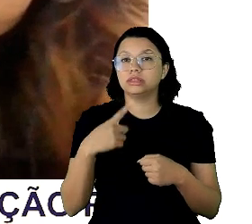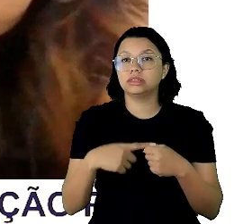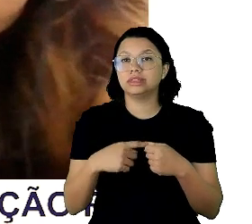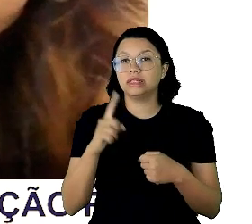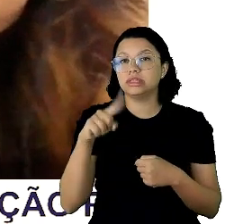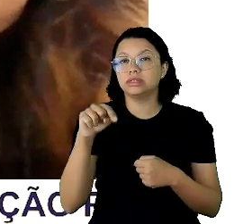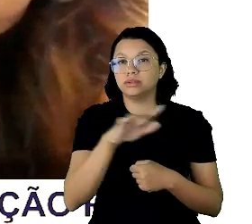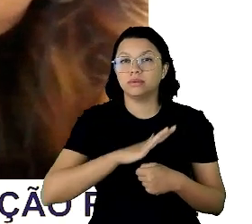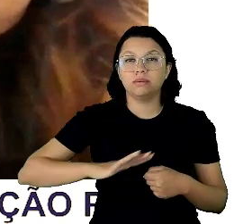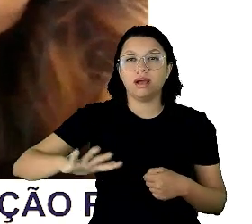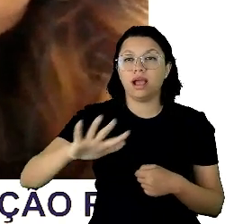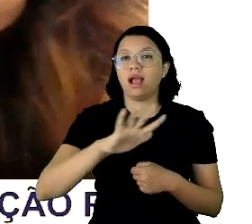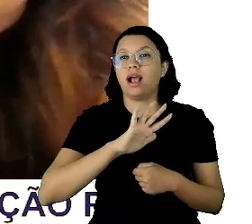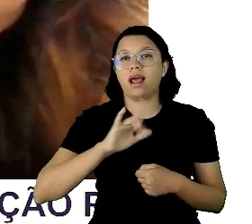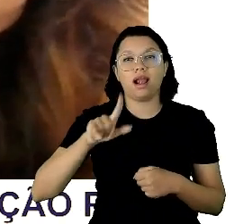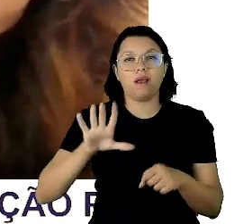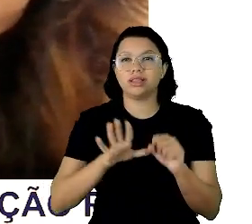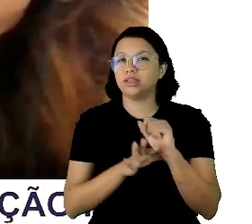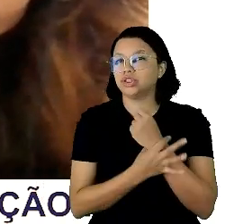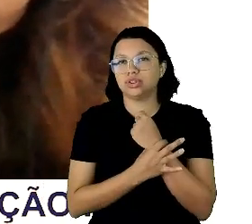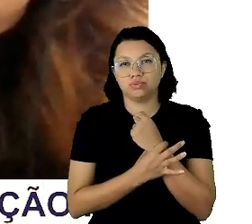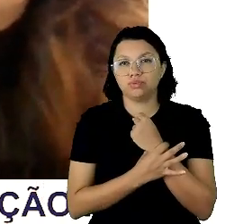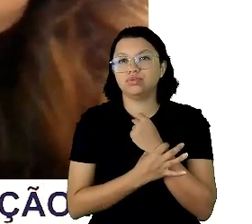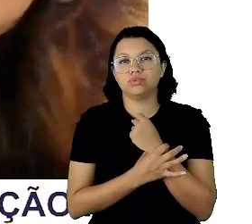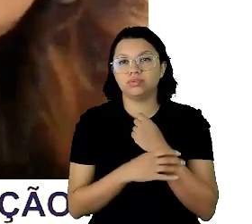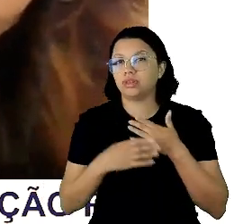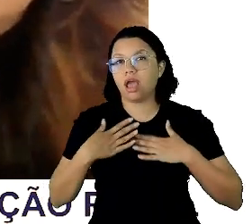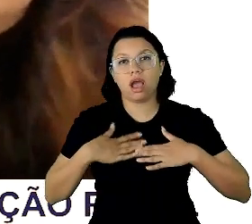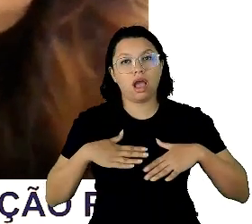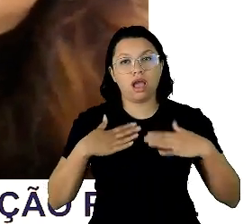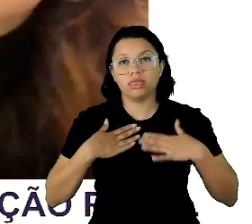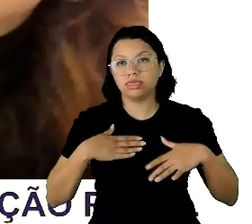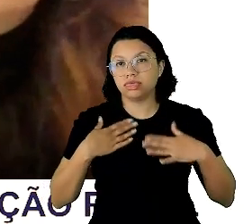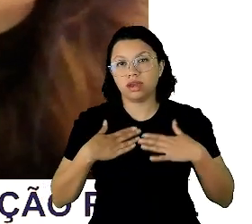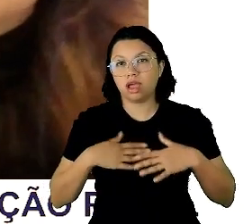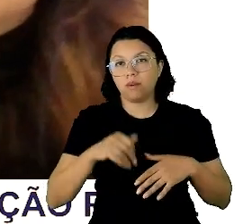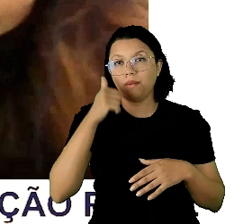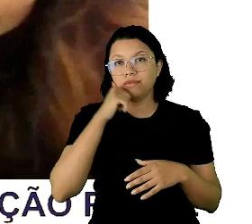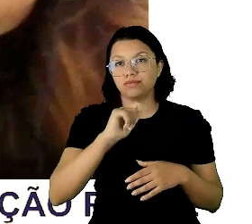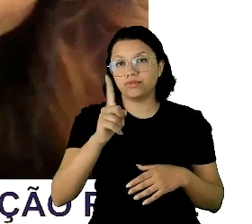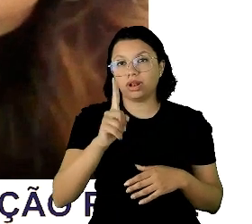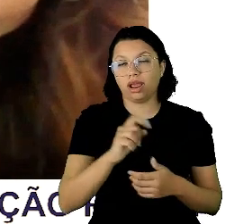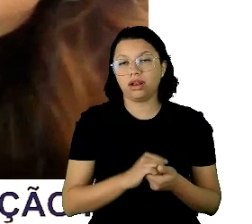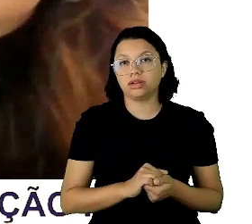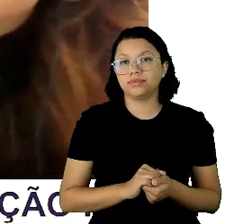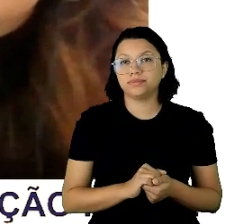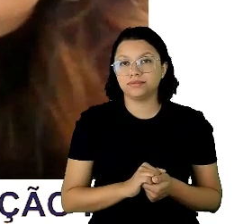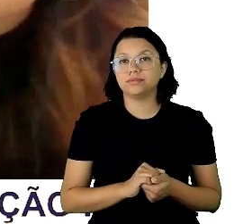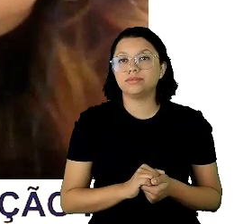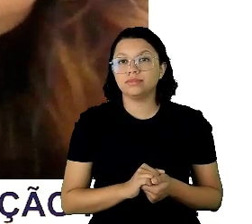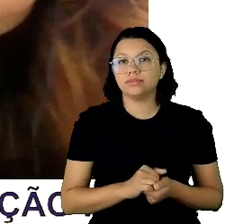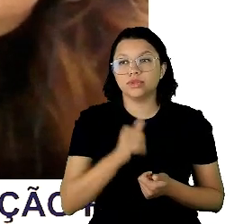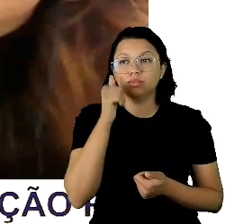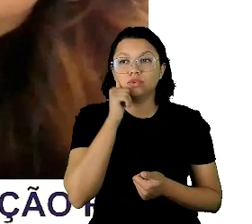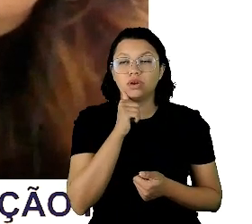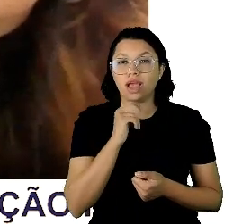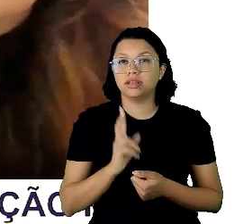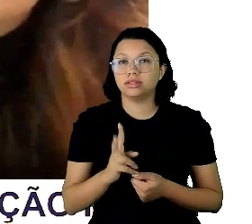não é seguro, não é confortável para as mulheres. As mulheres sempre saem à